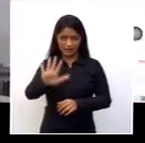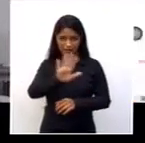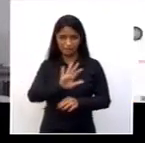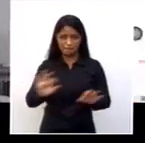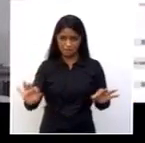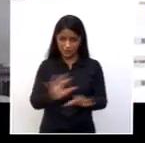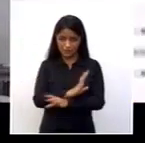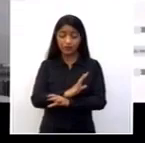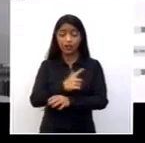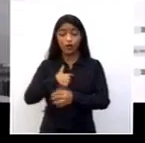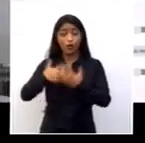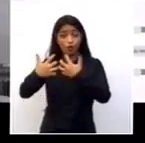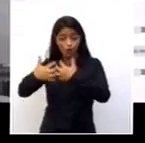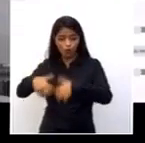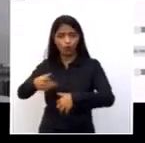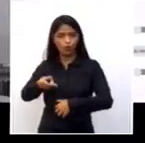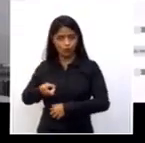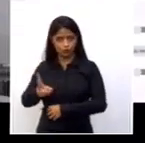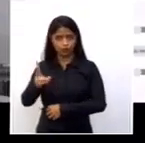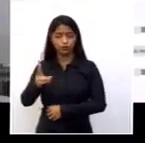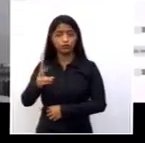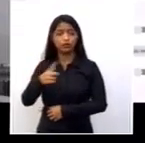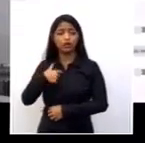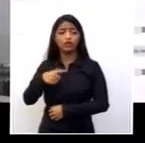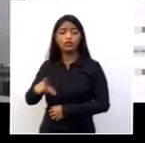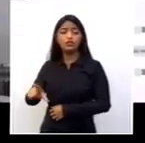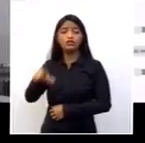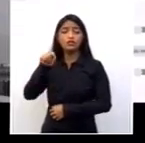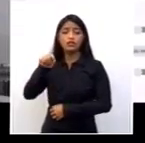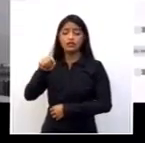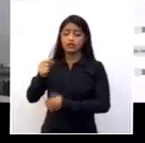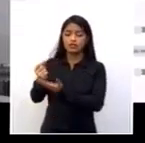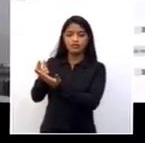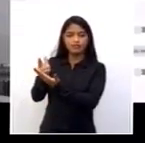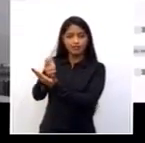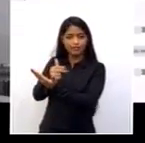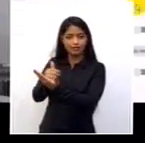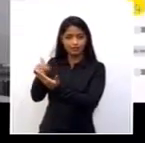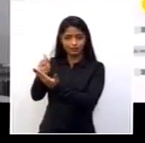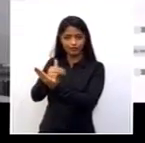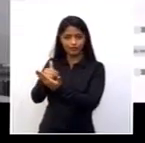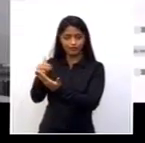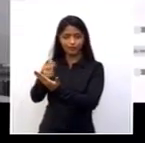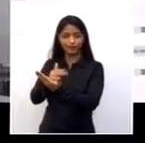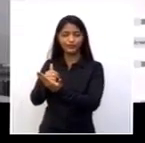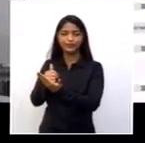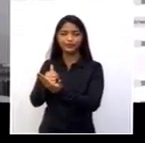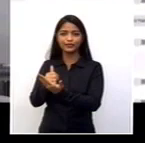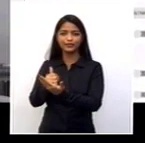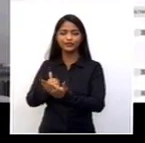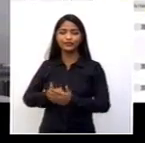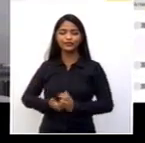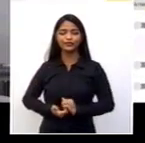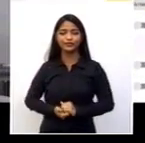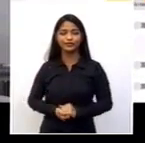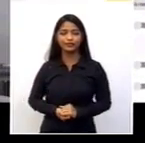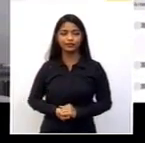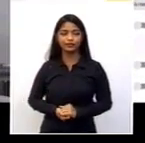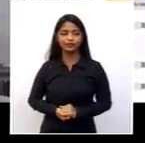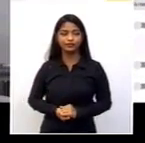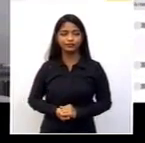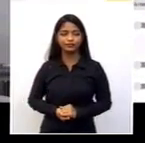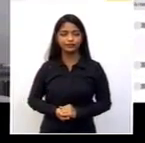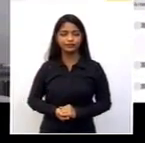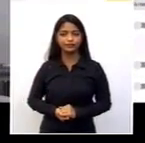continuo configurando. Aqui eu escolho um ícone, que aparece aqui no cantinho, para o meu painel. E aí eu